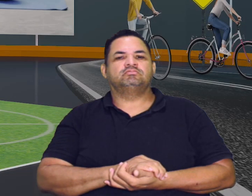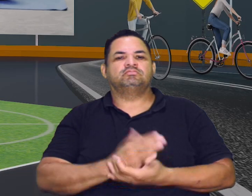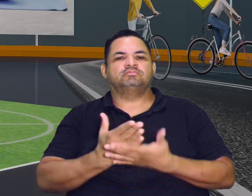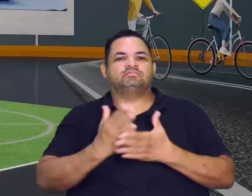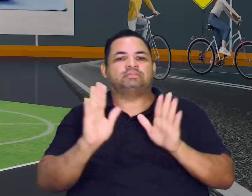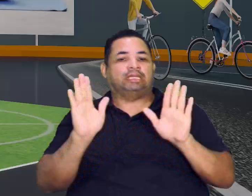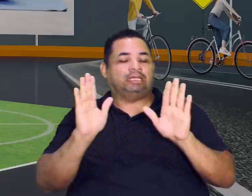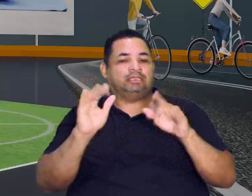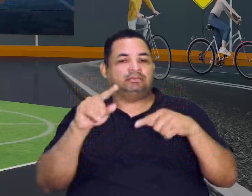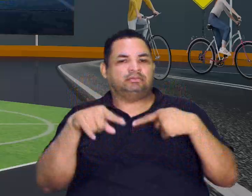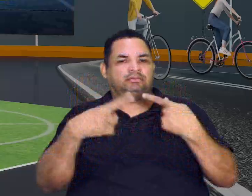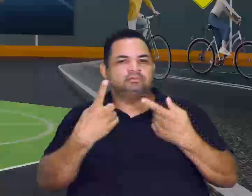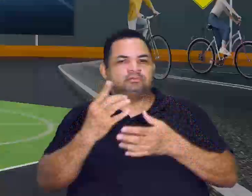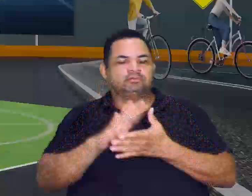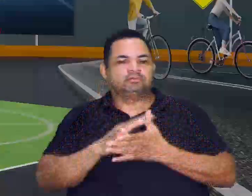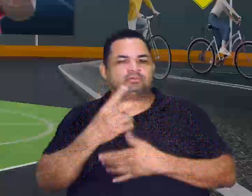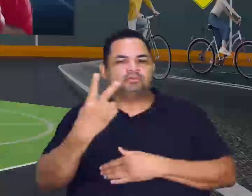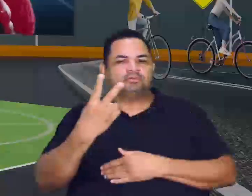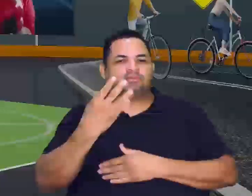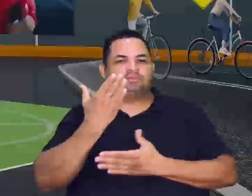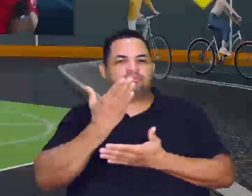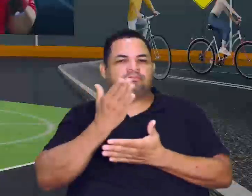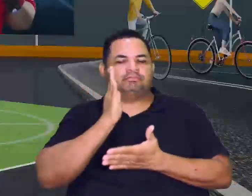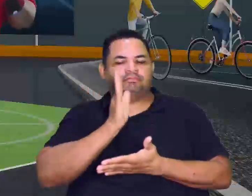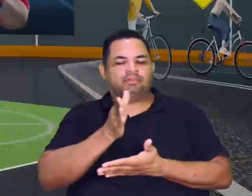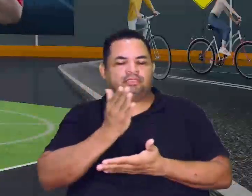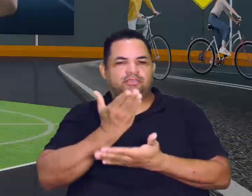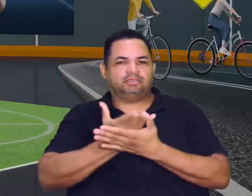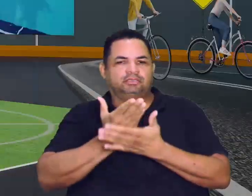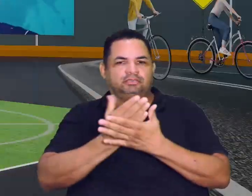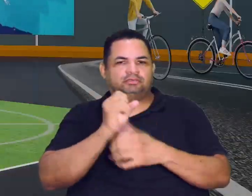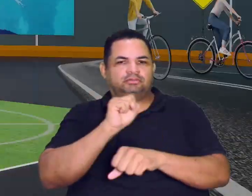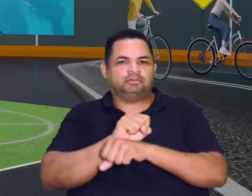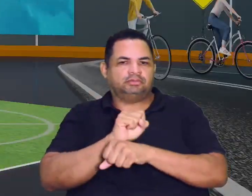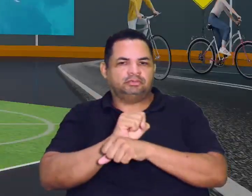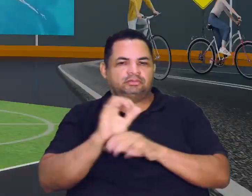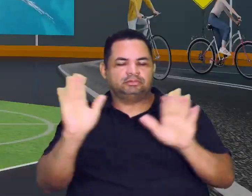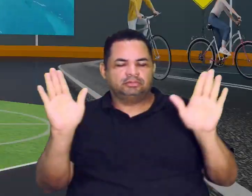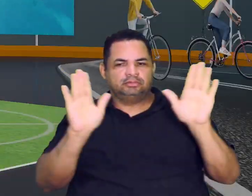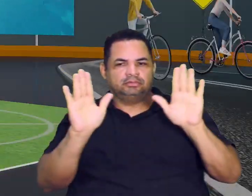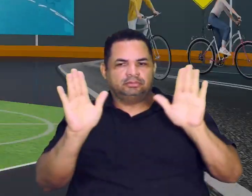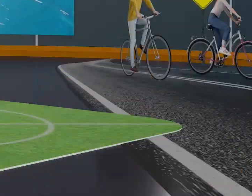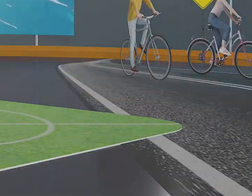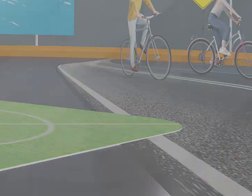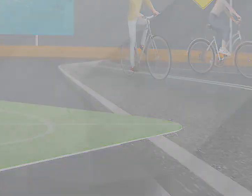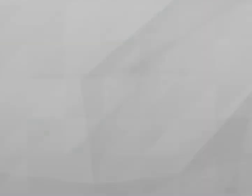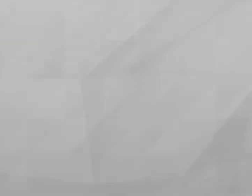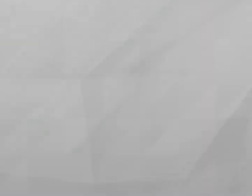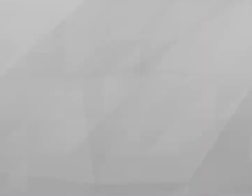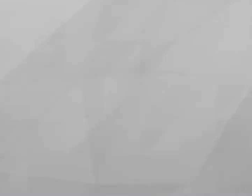despedir e a gente ir para a segunda etapa da nossa aula. Tudo bem? Aguardo vocês. Tchau, tchau.